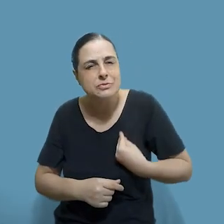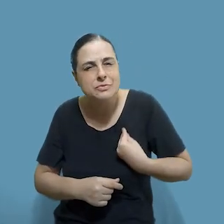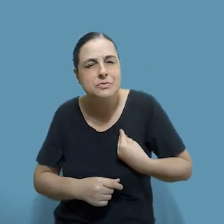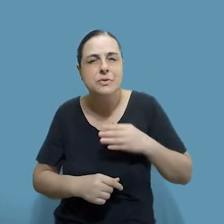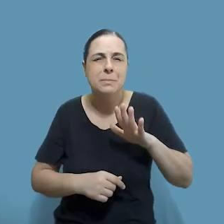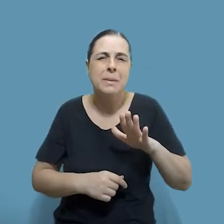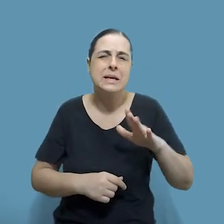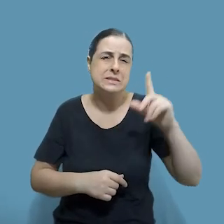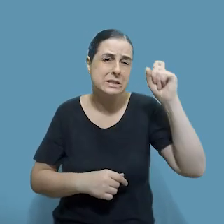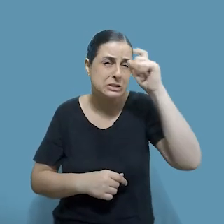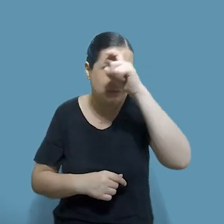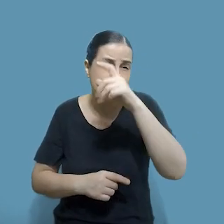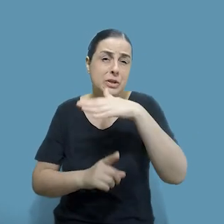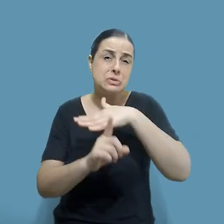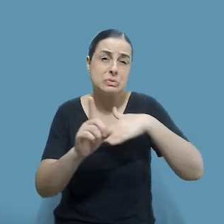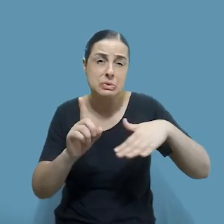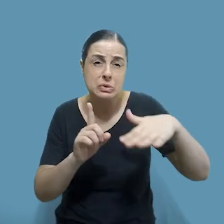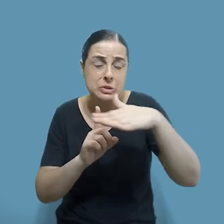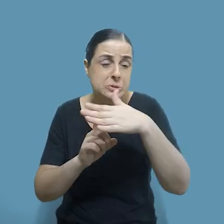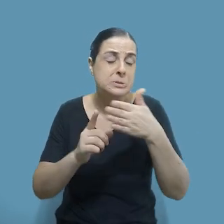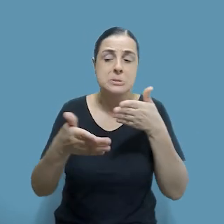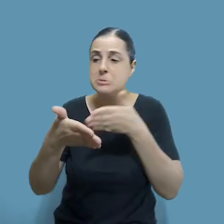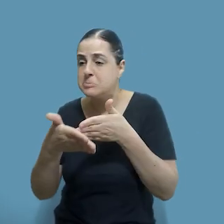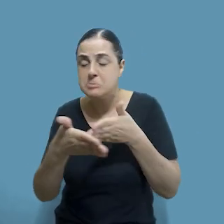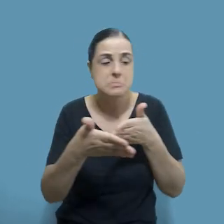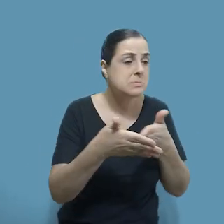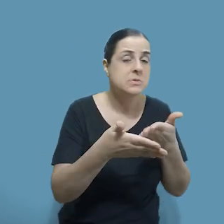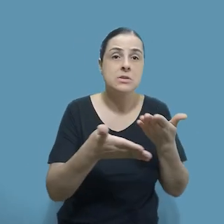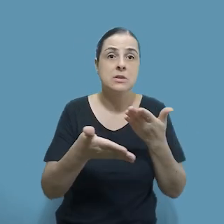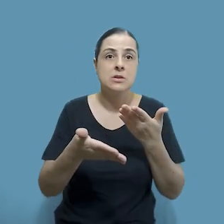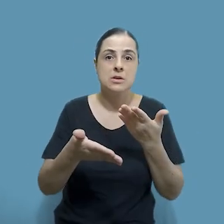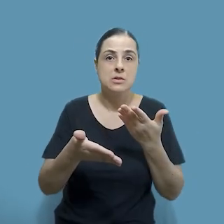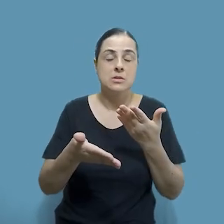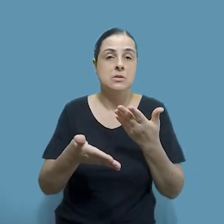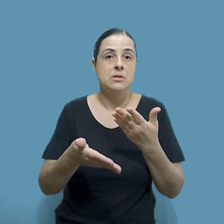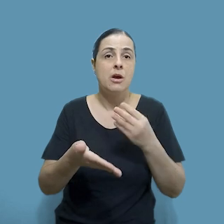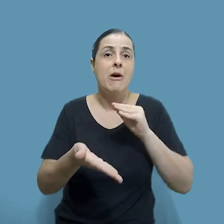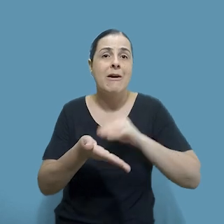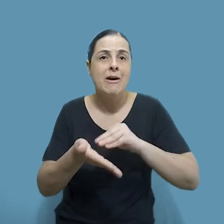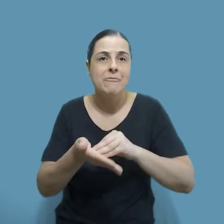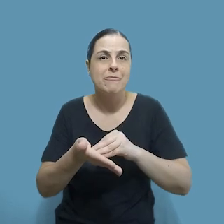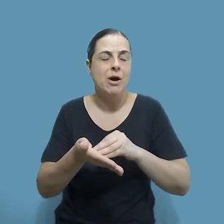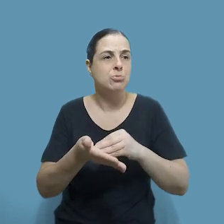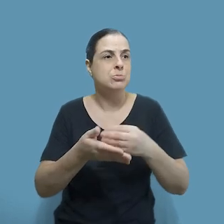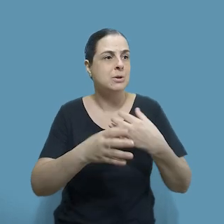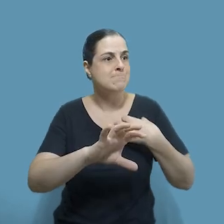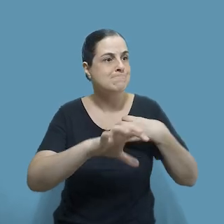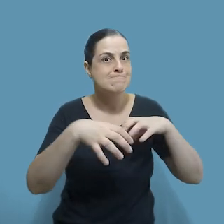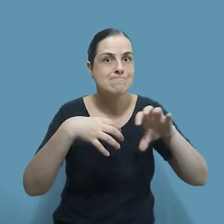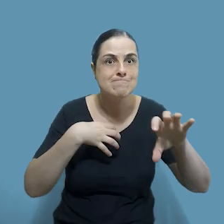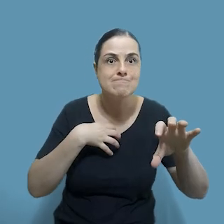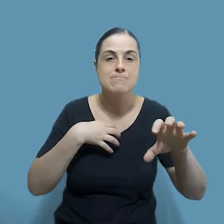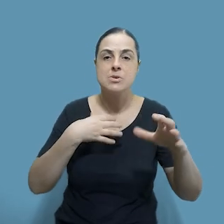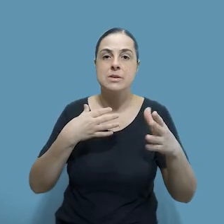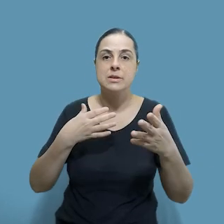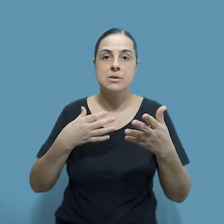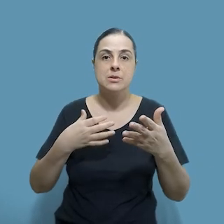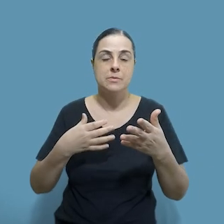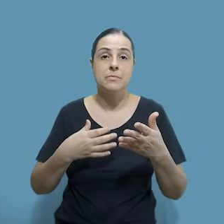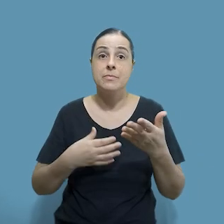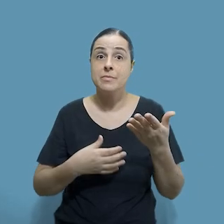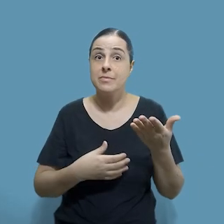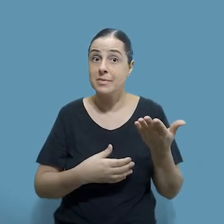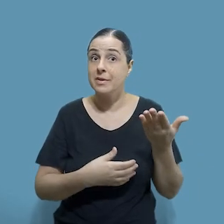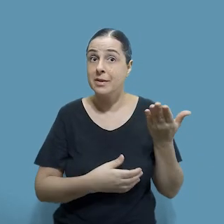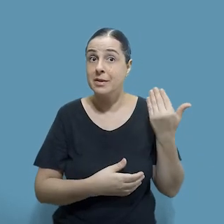não prestando atenção nesses cuidados, né, nessa falta de olhar para o outro. A gente teve um bate-papo muito legal com o Thierry Marcondes,